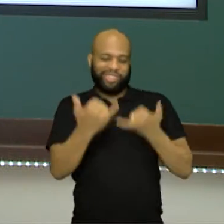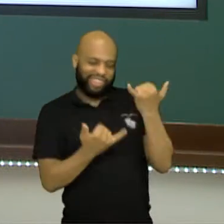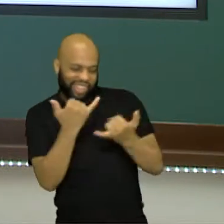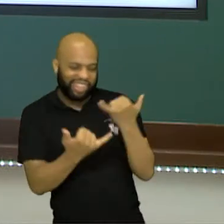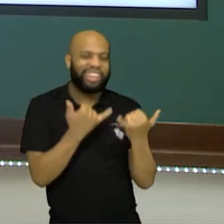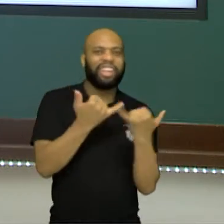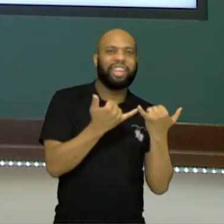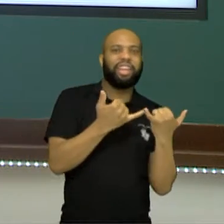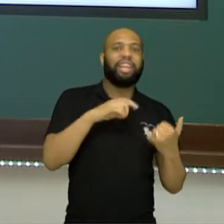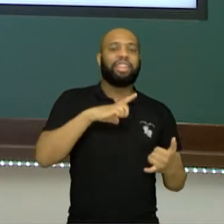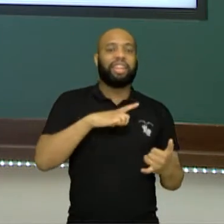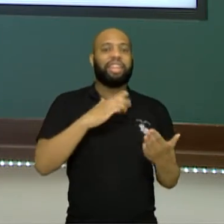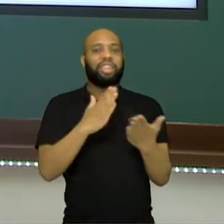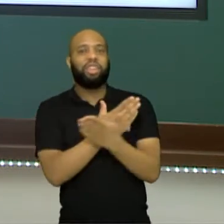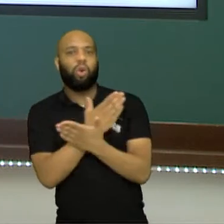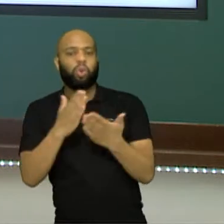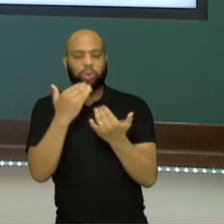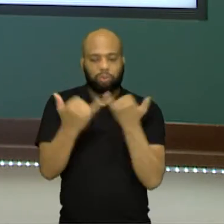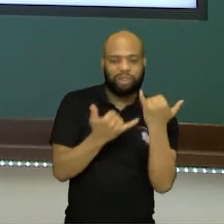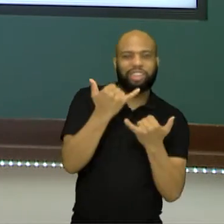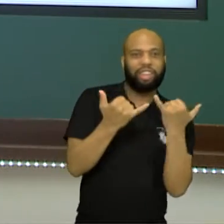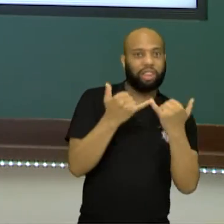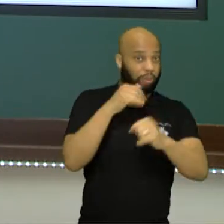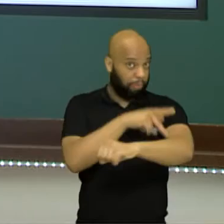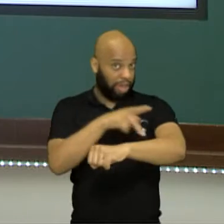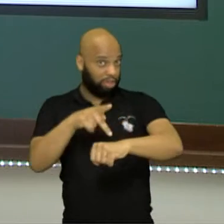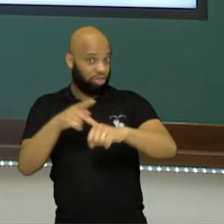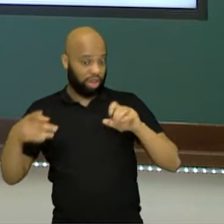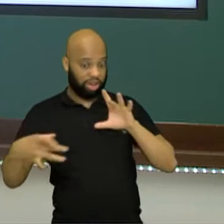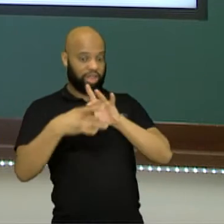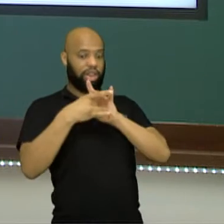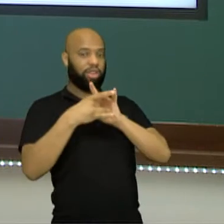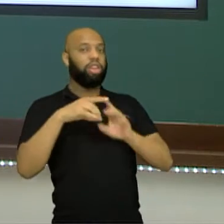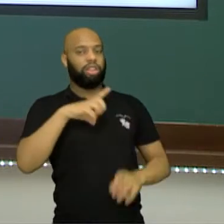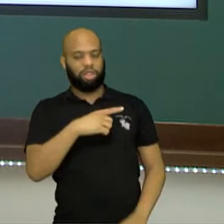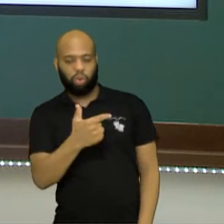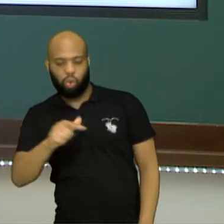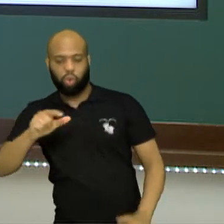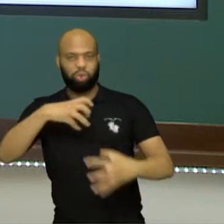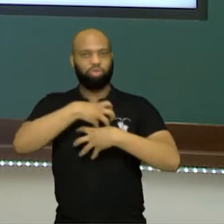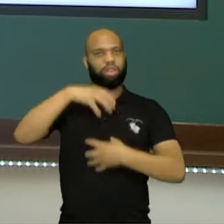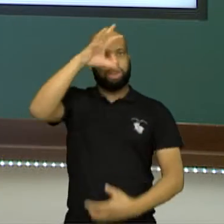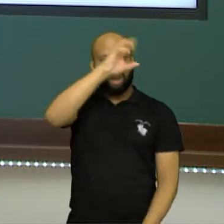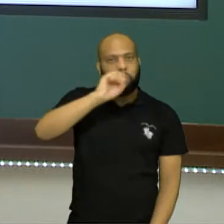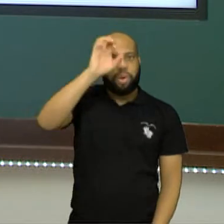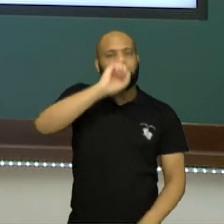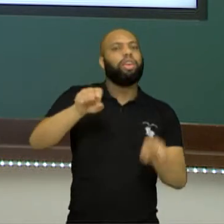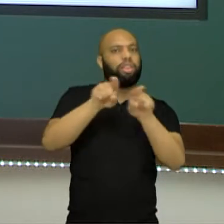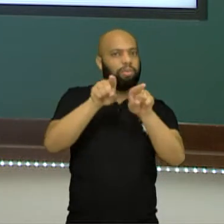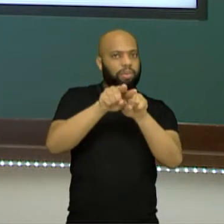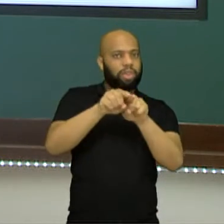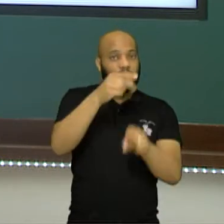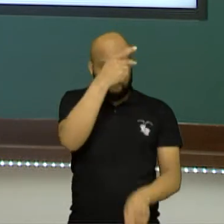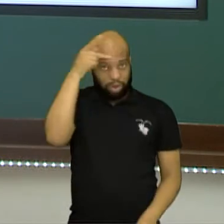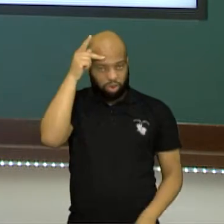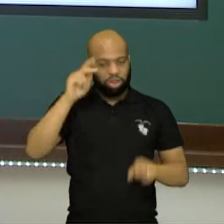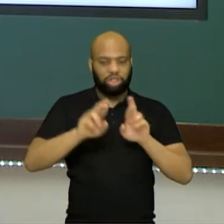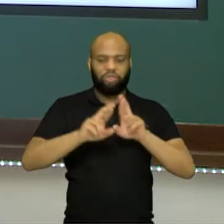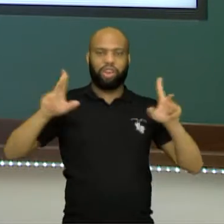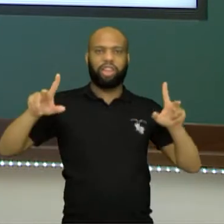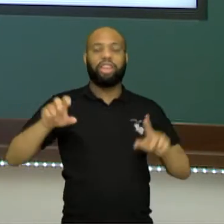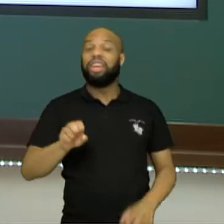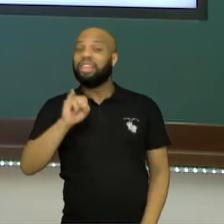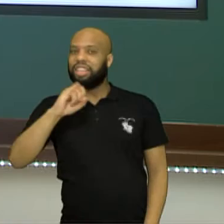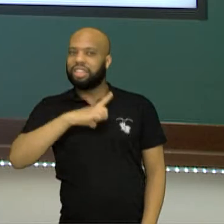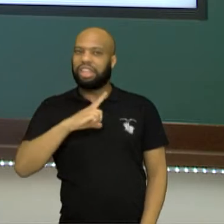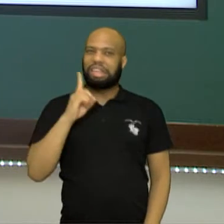brinquedos pedagógicos, entre outras facilidades de aprendizagem. As pessoas são diferentes. Quando existe dificuldade